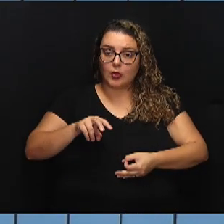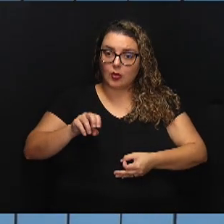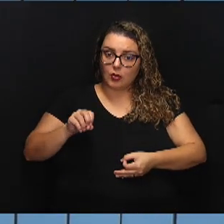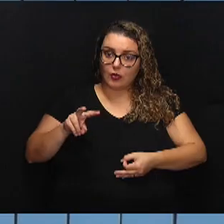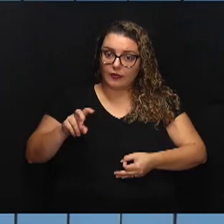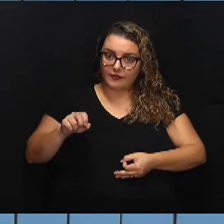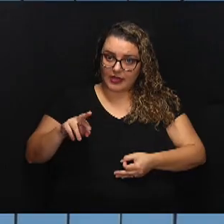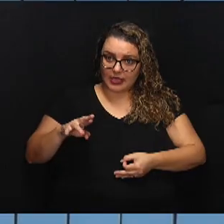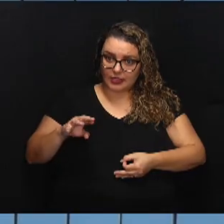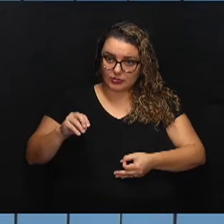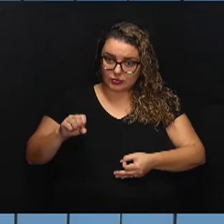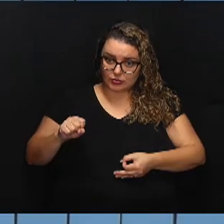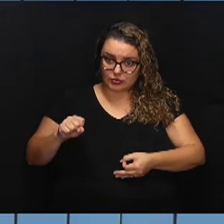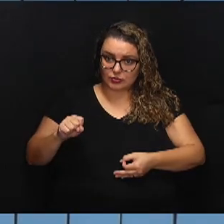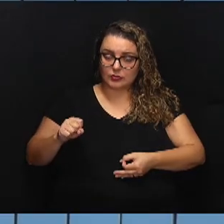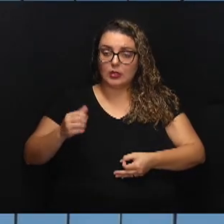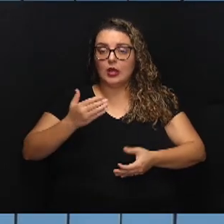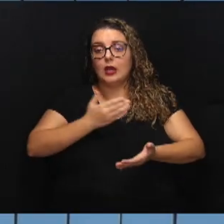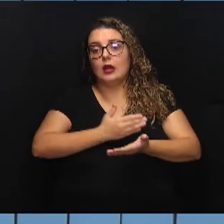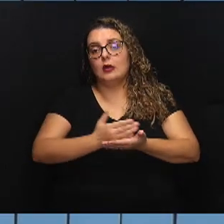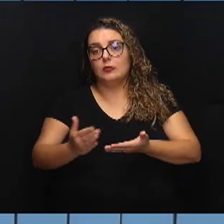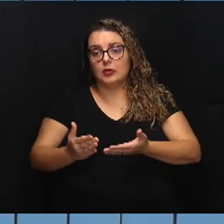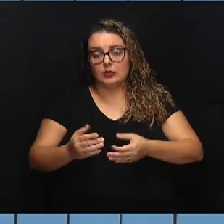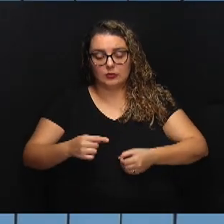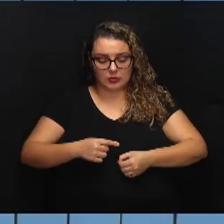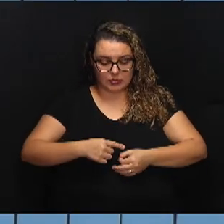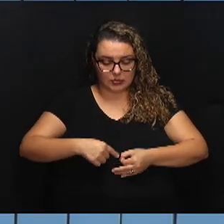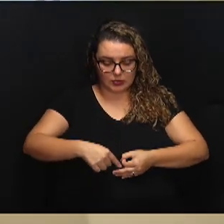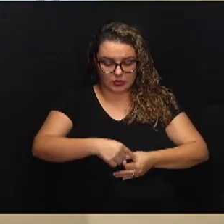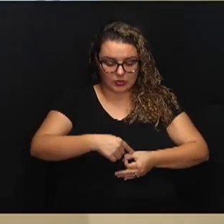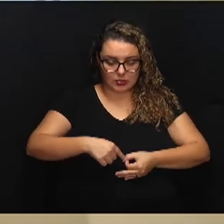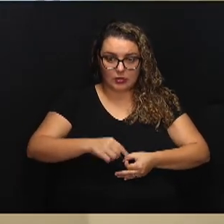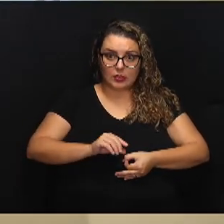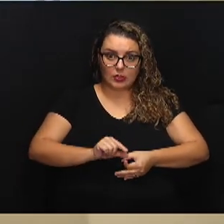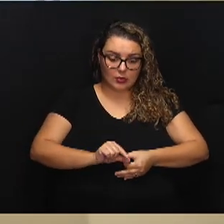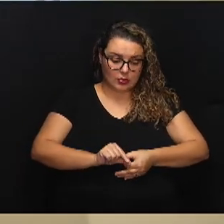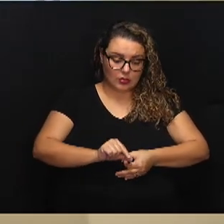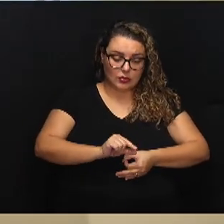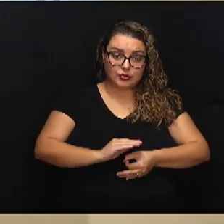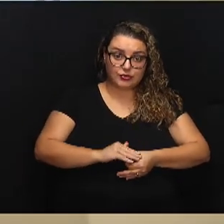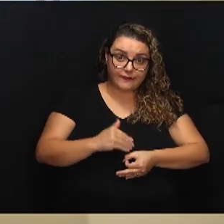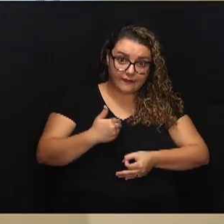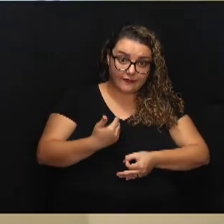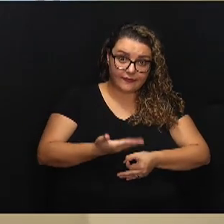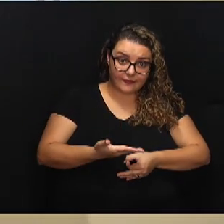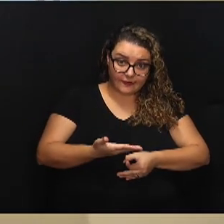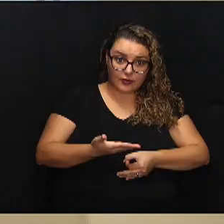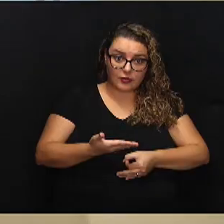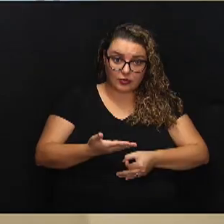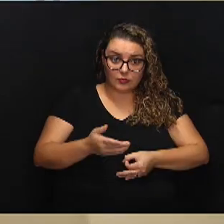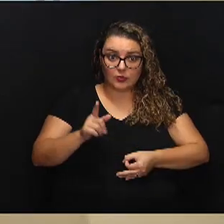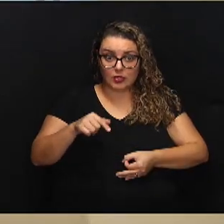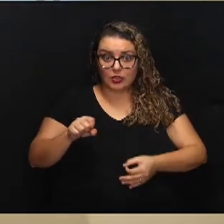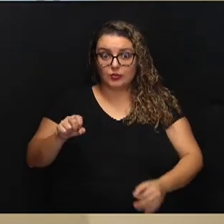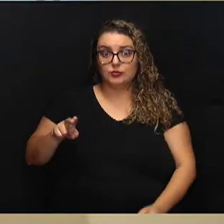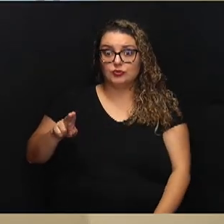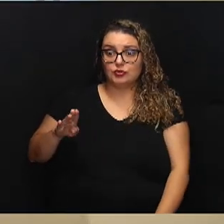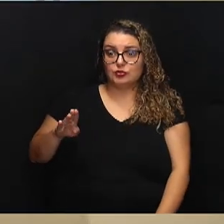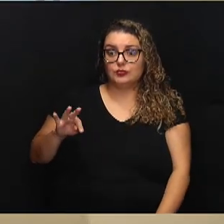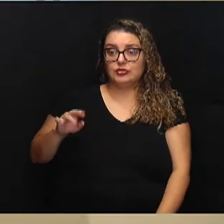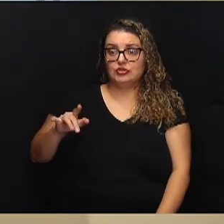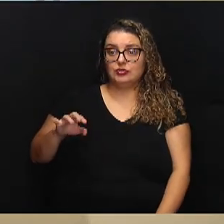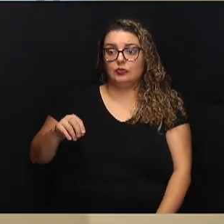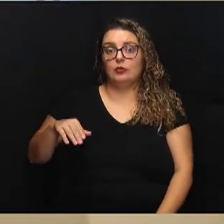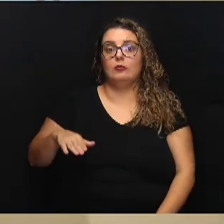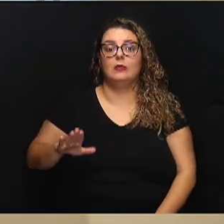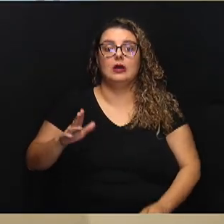de ovário, eles se iniciam na cápsula, ou seja, na superfície externa do ovário. Esse é o subtipo mais comum. O